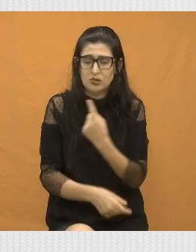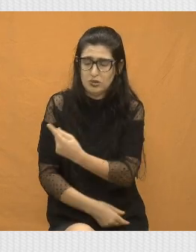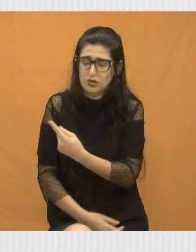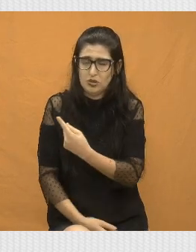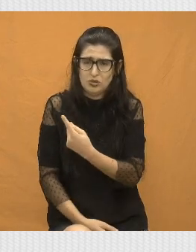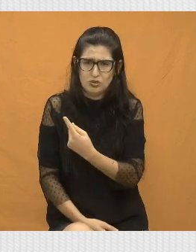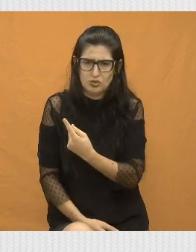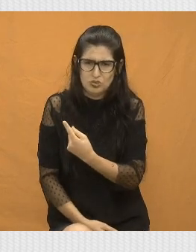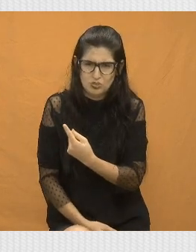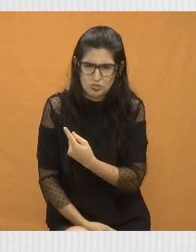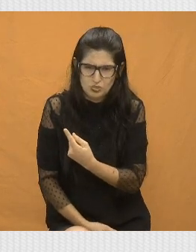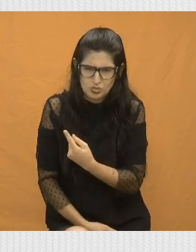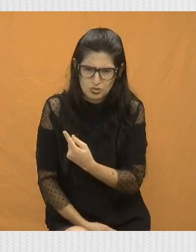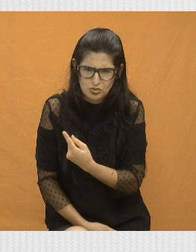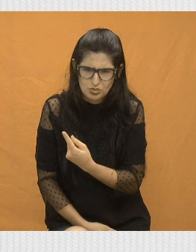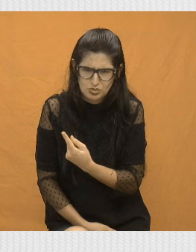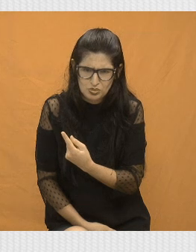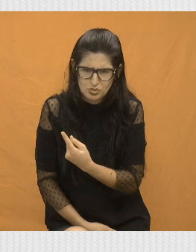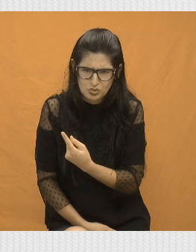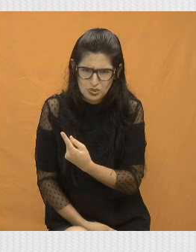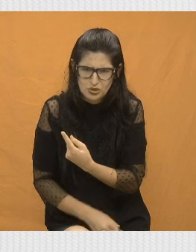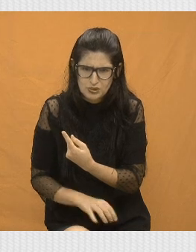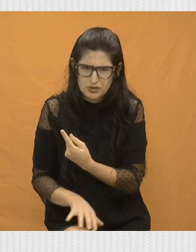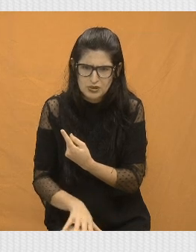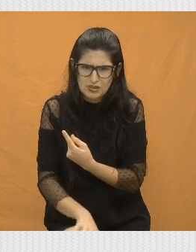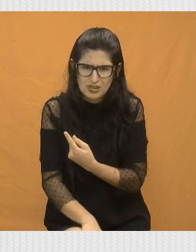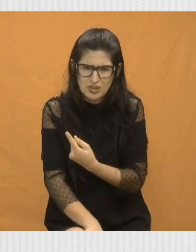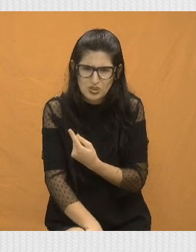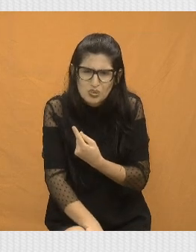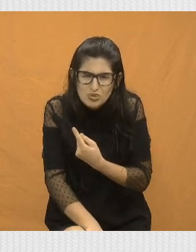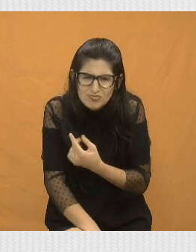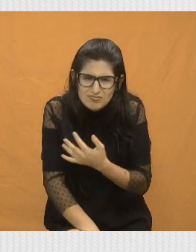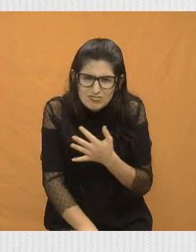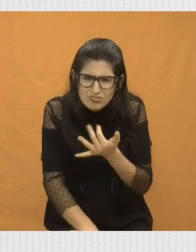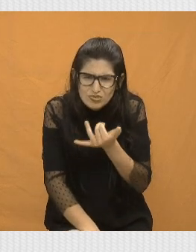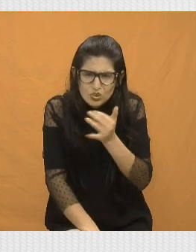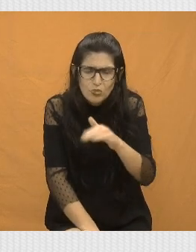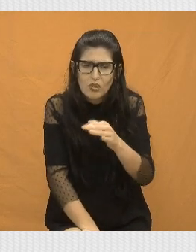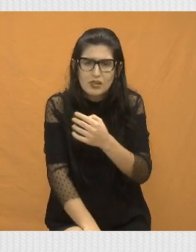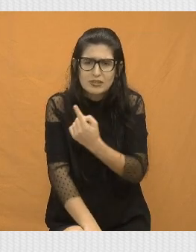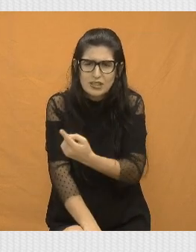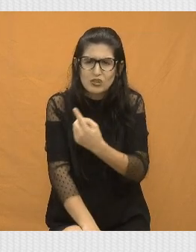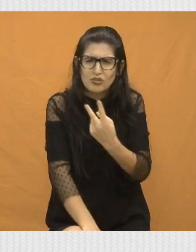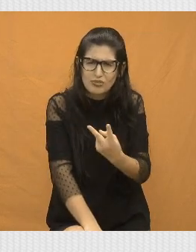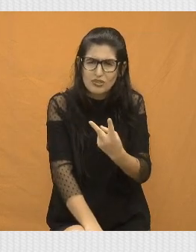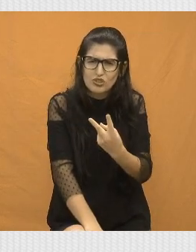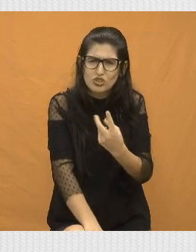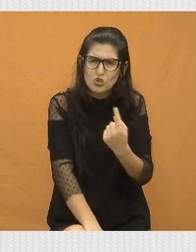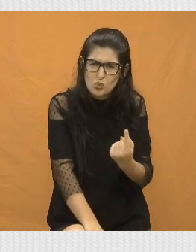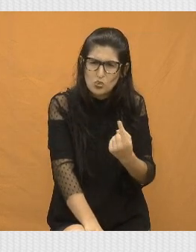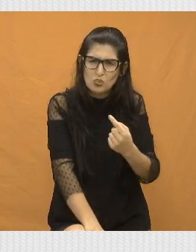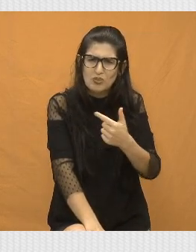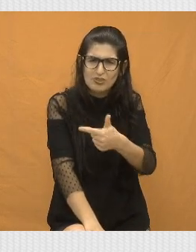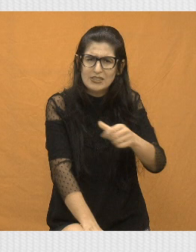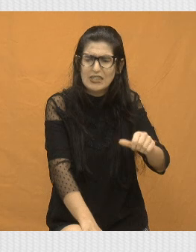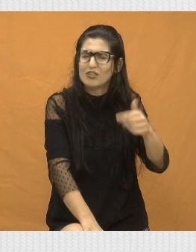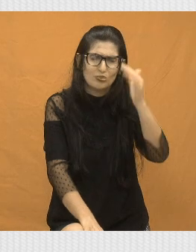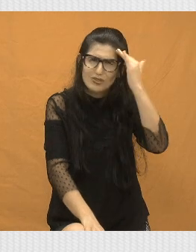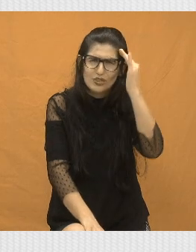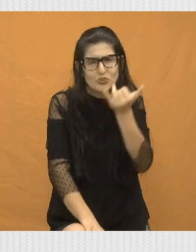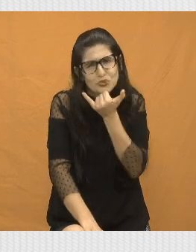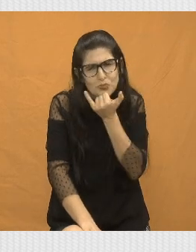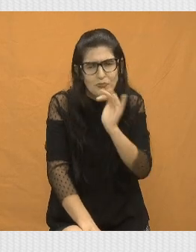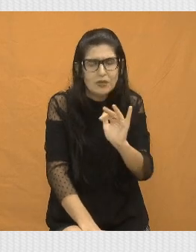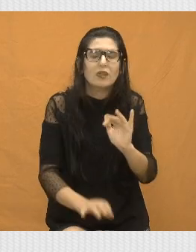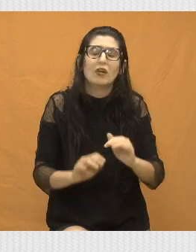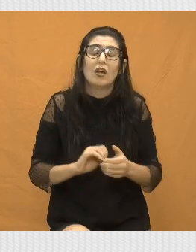120.407.000, aqui, que tal que a gente precisa, né? Que o governo federal nos libere um pouquinho mais, porque é de onde vêm